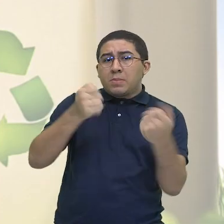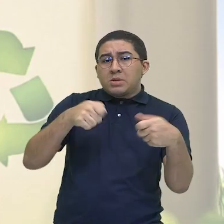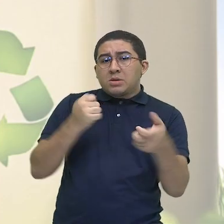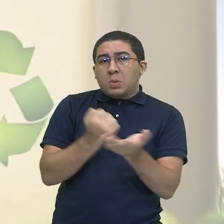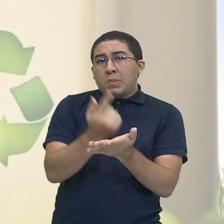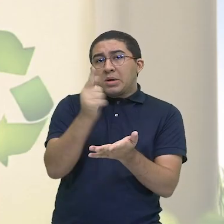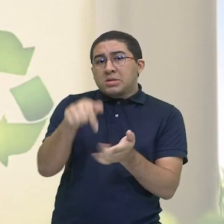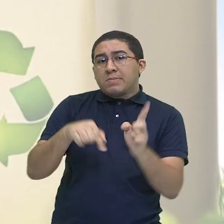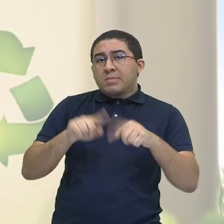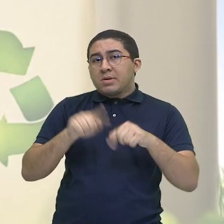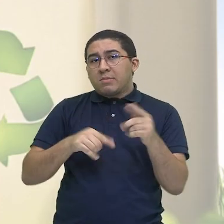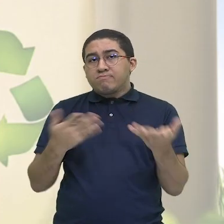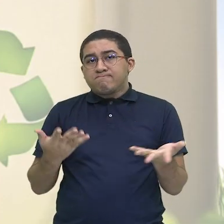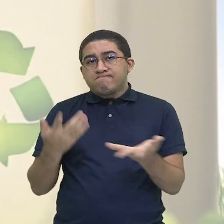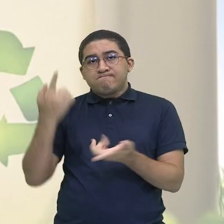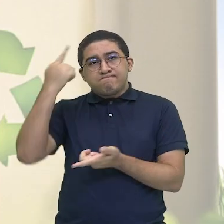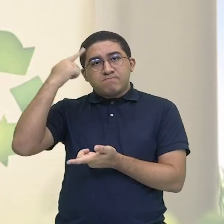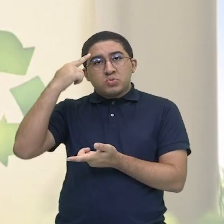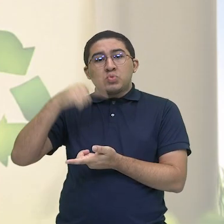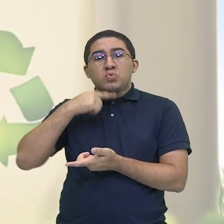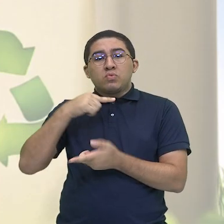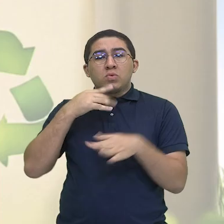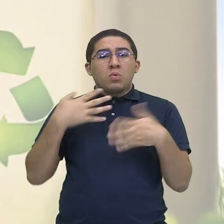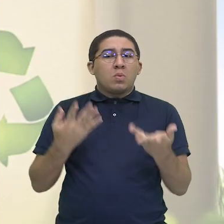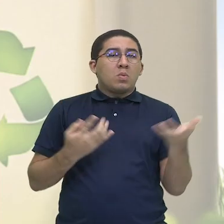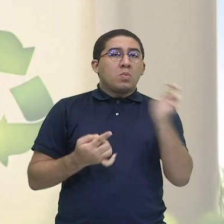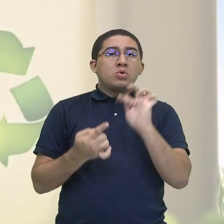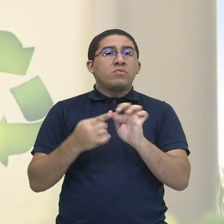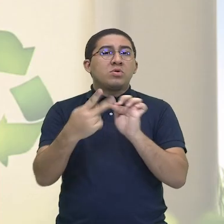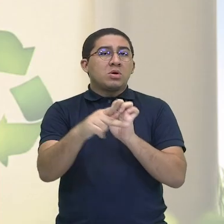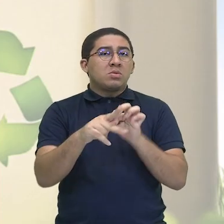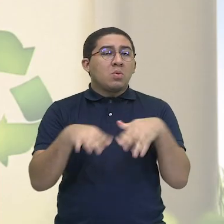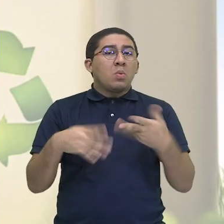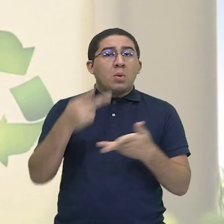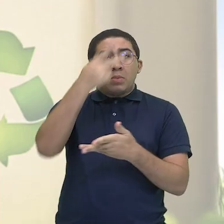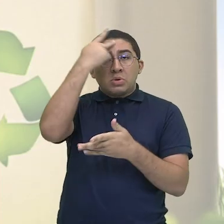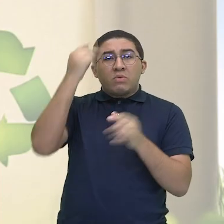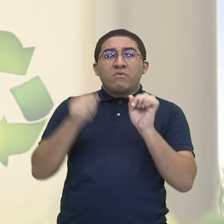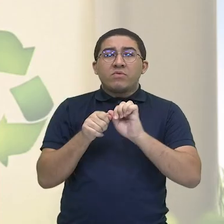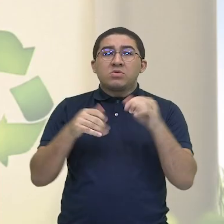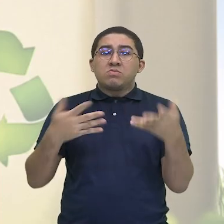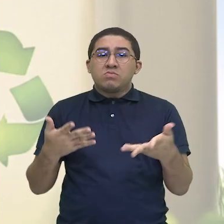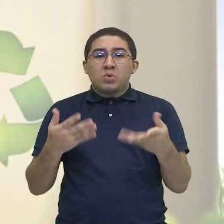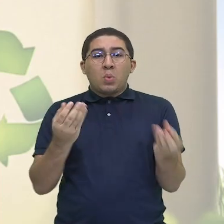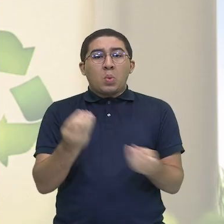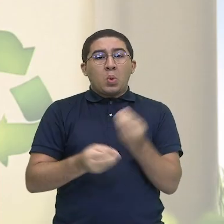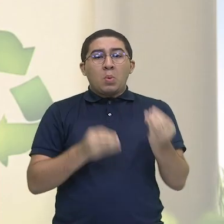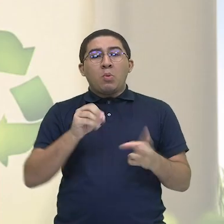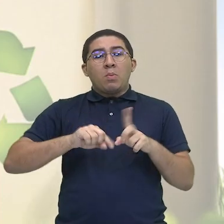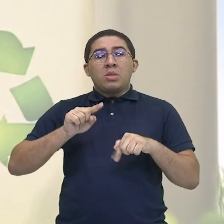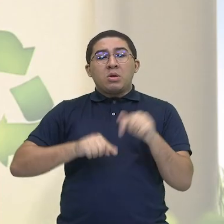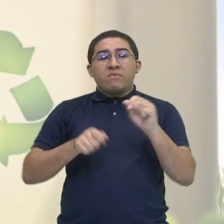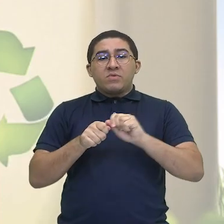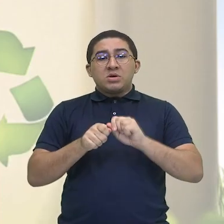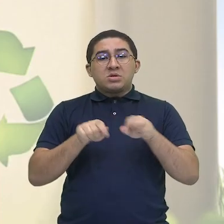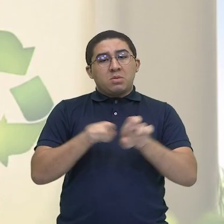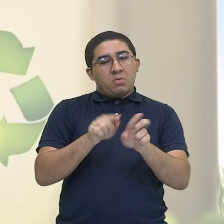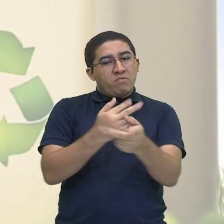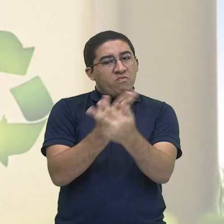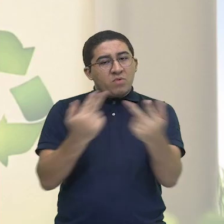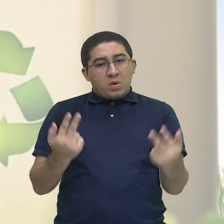comprar esse produto? Qual é o seu destino final? Quem o produziu? como o produziu e